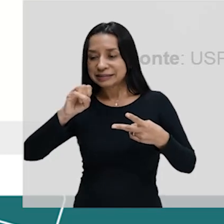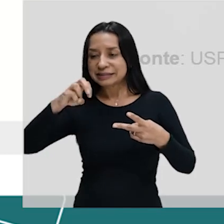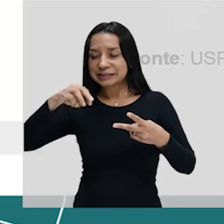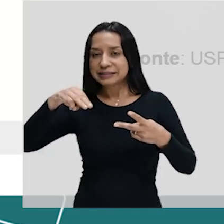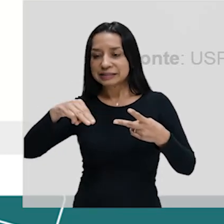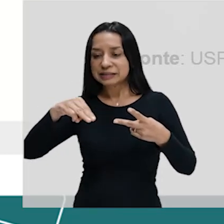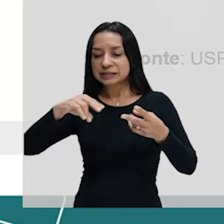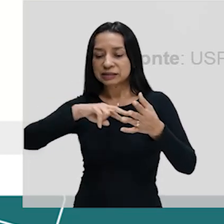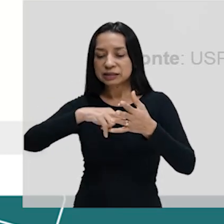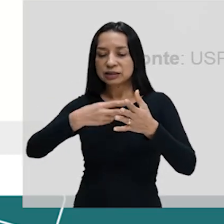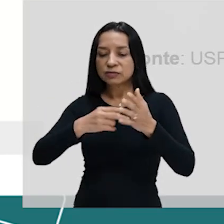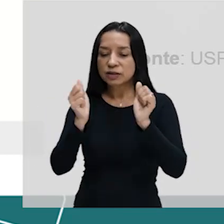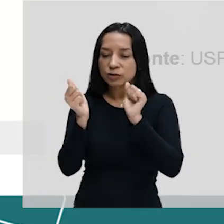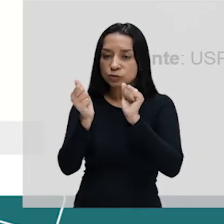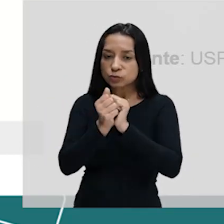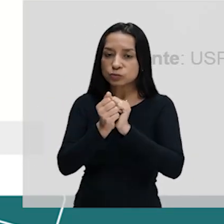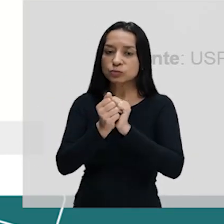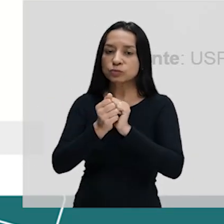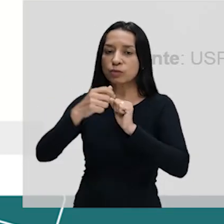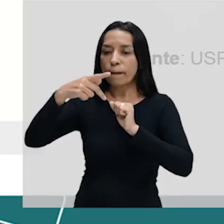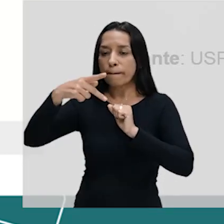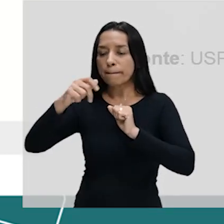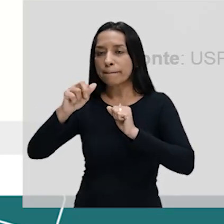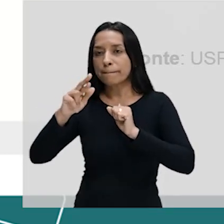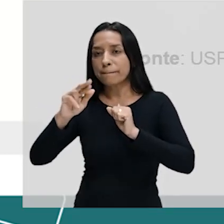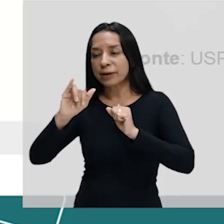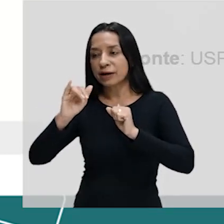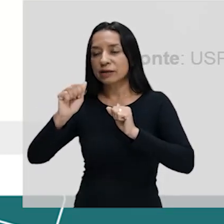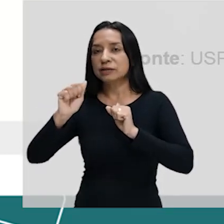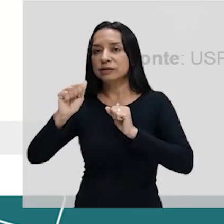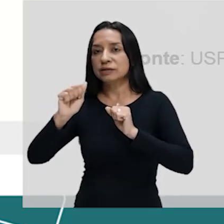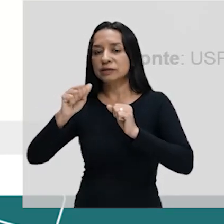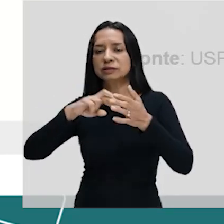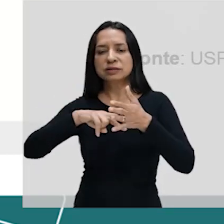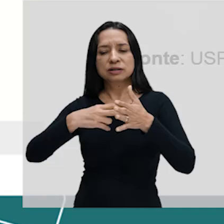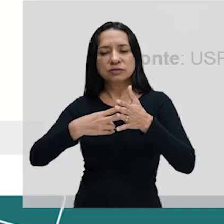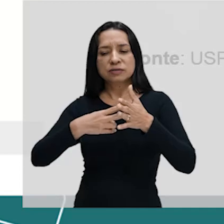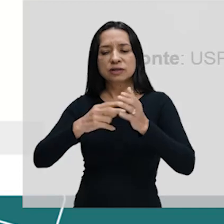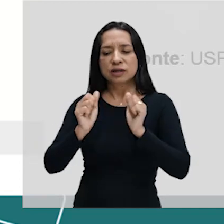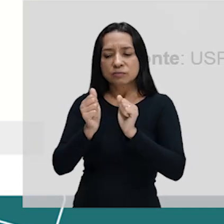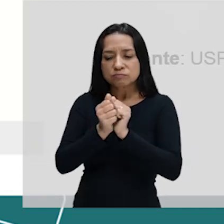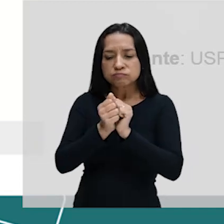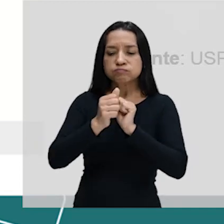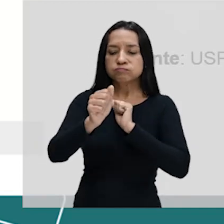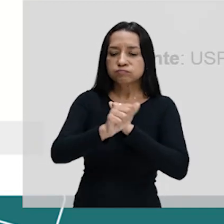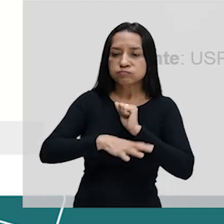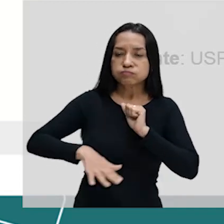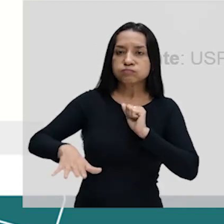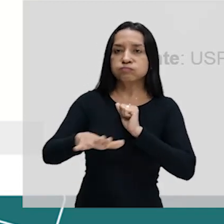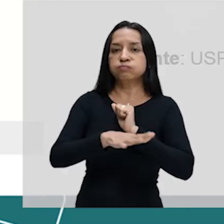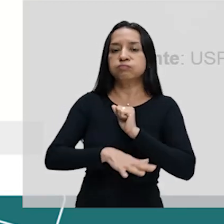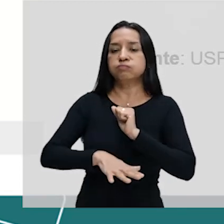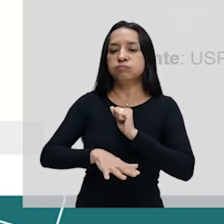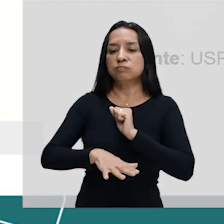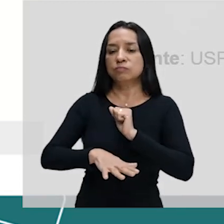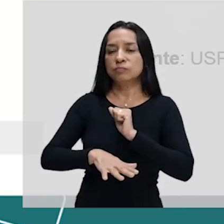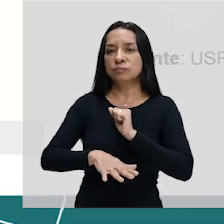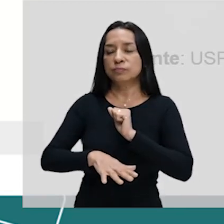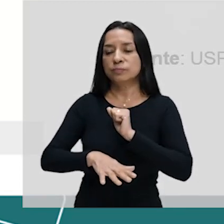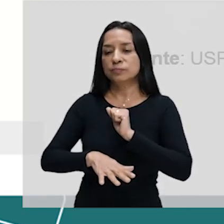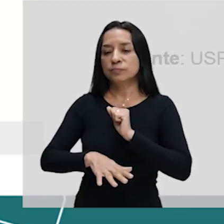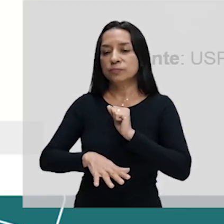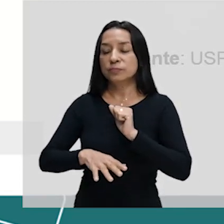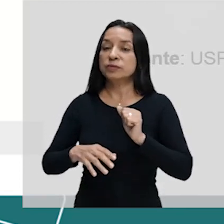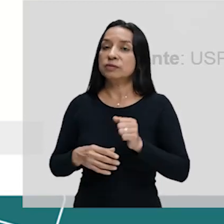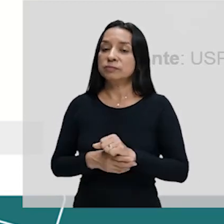pátria, mesmo ambiente. Olha só, eu tenho indivíduos da mesma espécie vivendo no mesmo espaço geográfico, mas